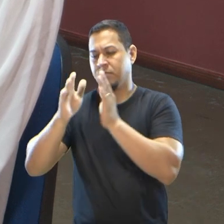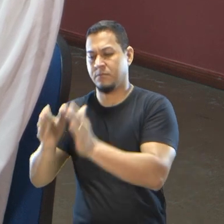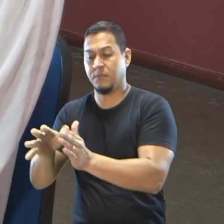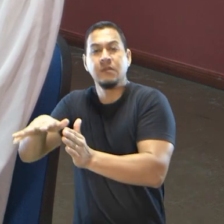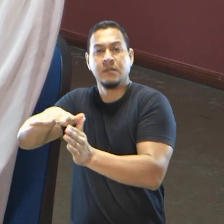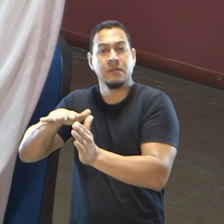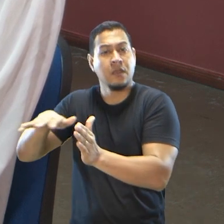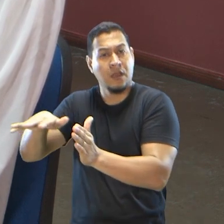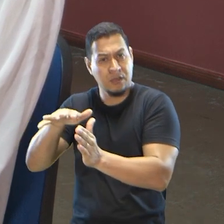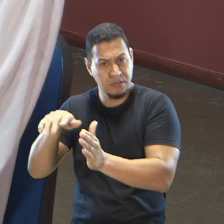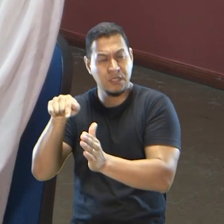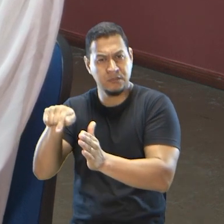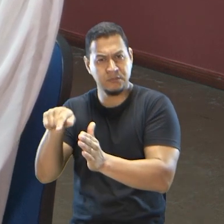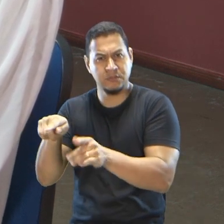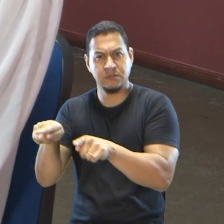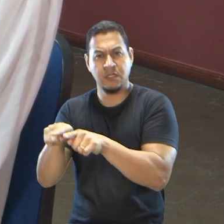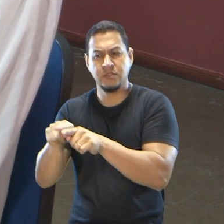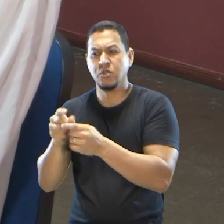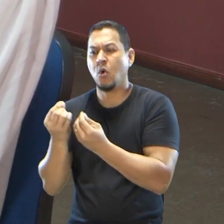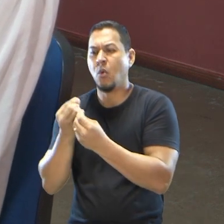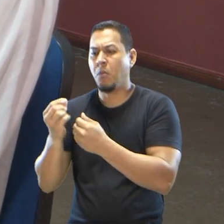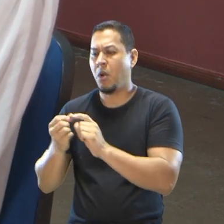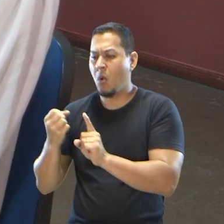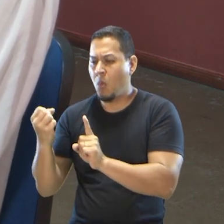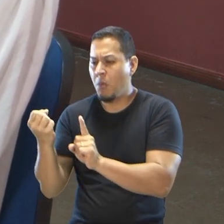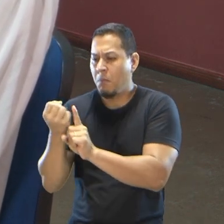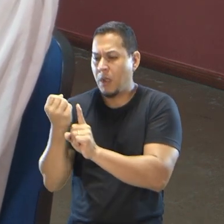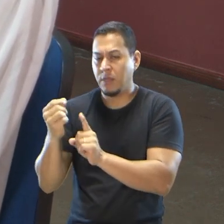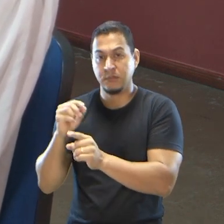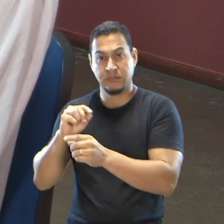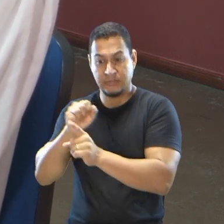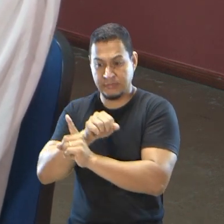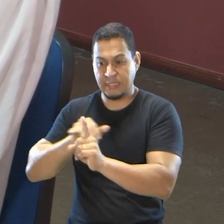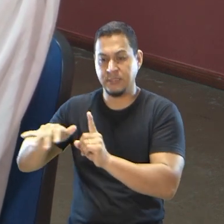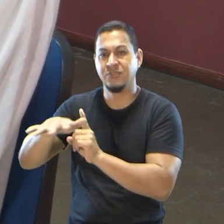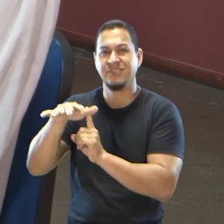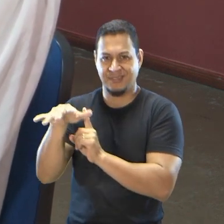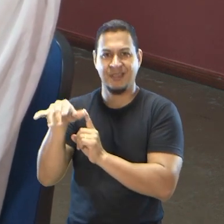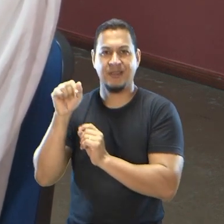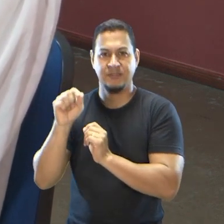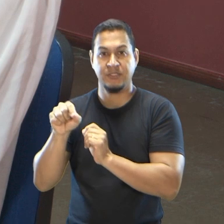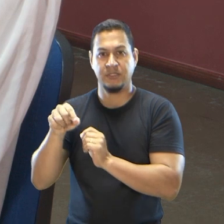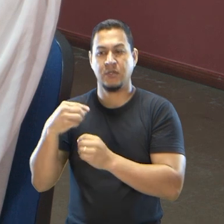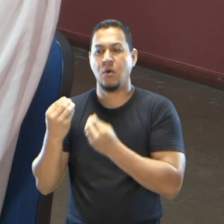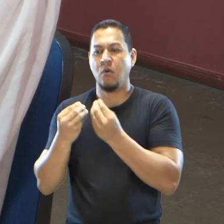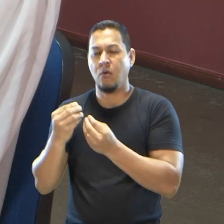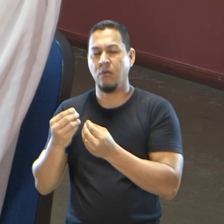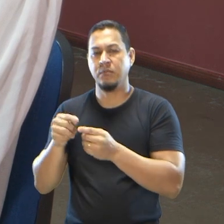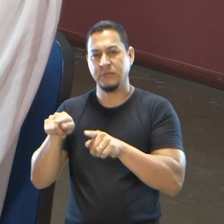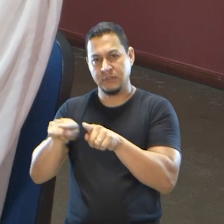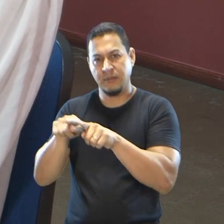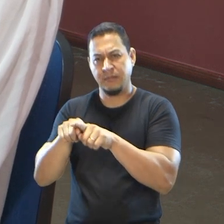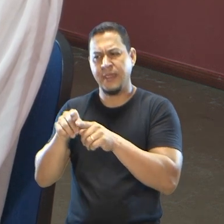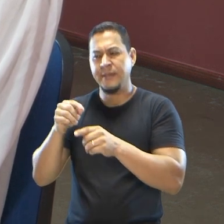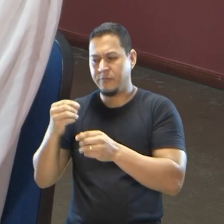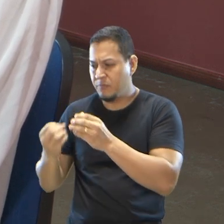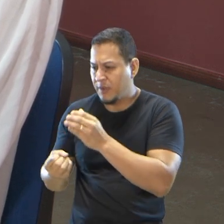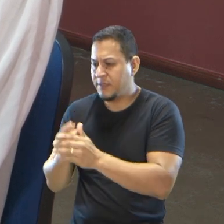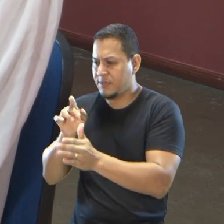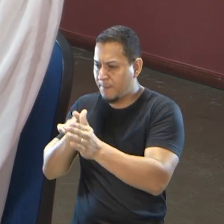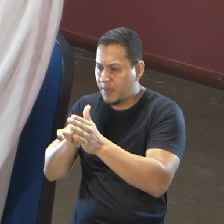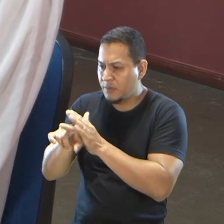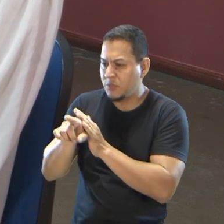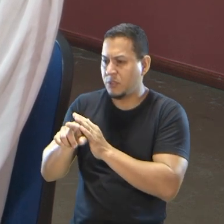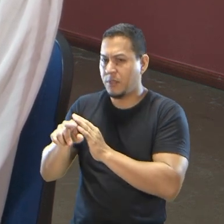a outra dimensão, que seria o impacto do programa para a sociedade. Então, aí a gente vai também, pretende fazer